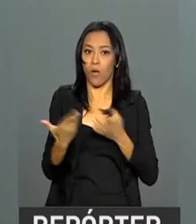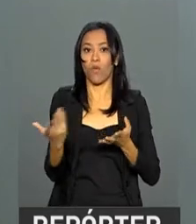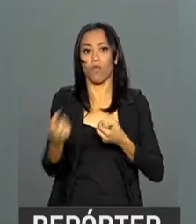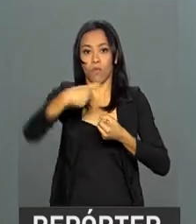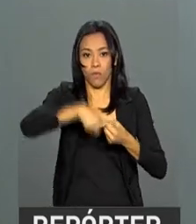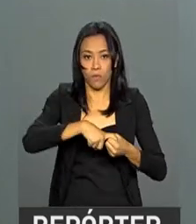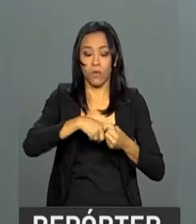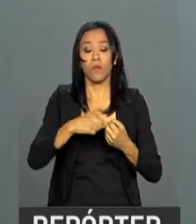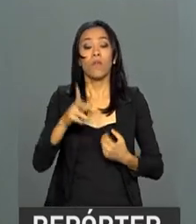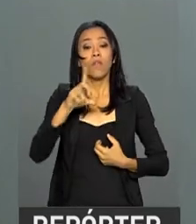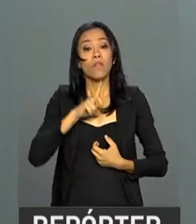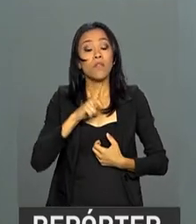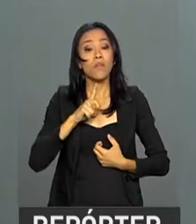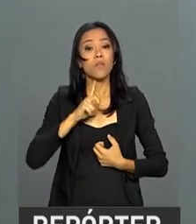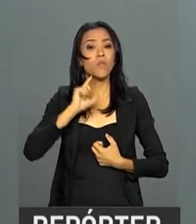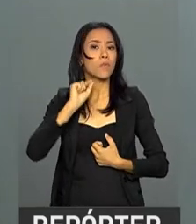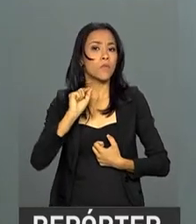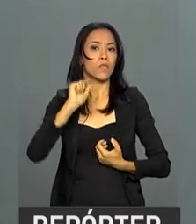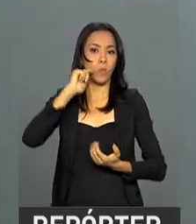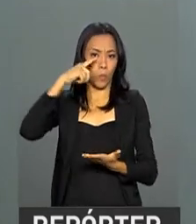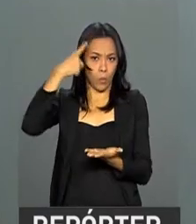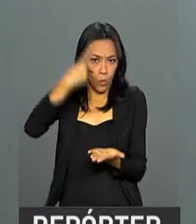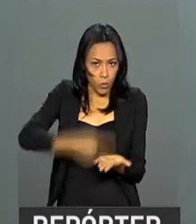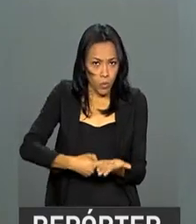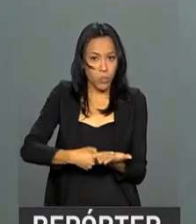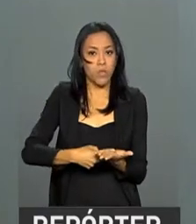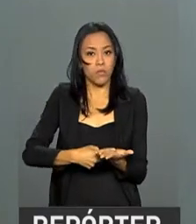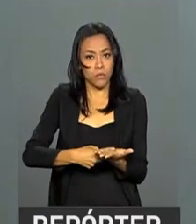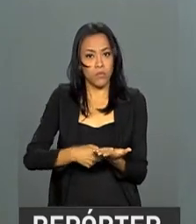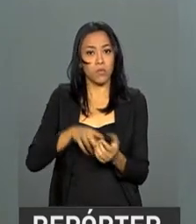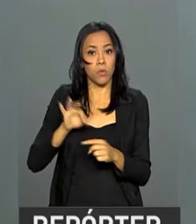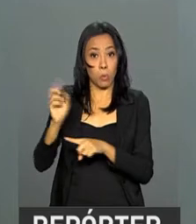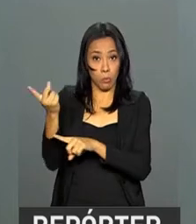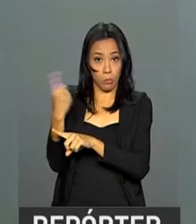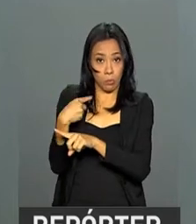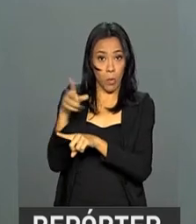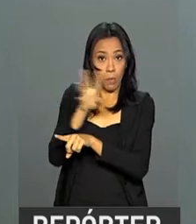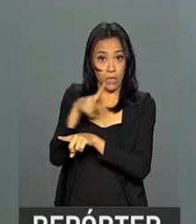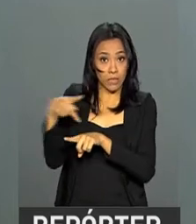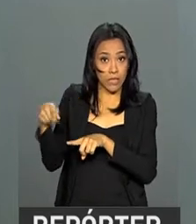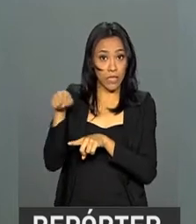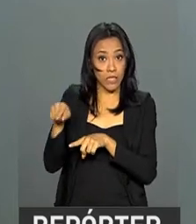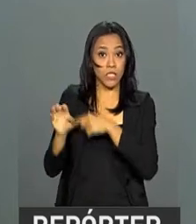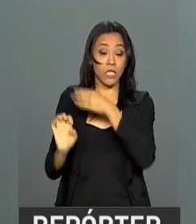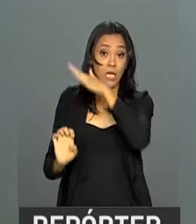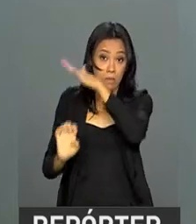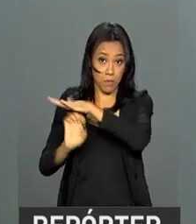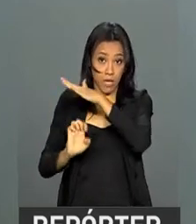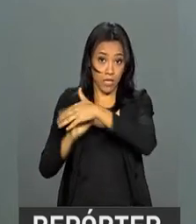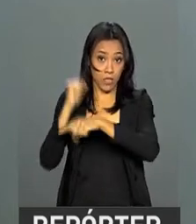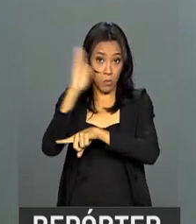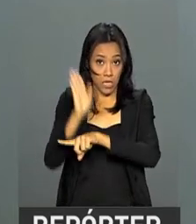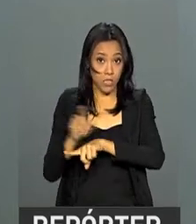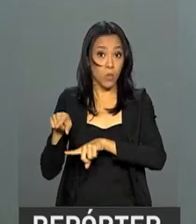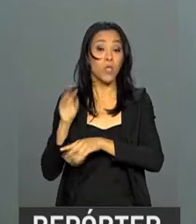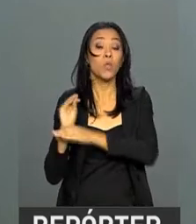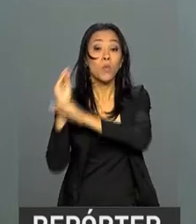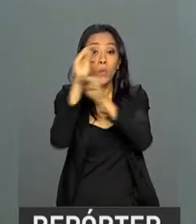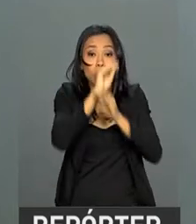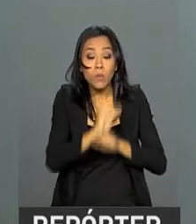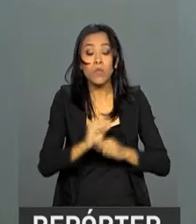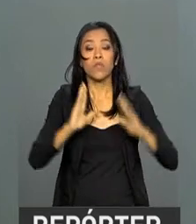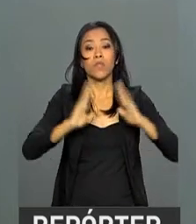o compromisso do presidente da EBSER, que é a empresa brasileira que cuida dos hospitais